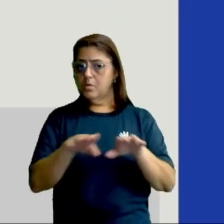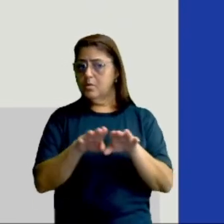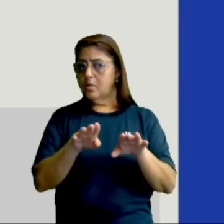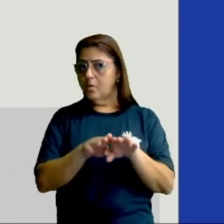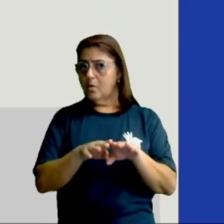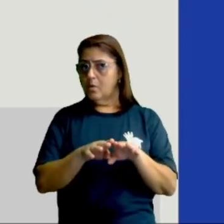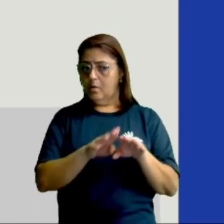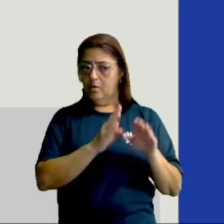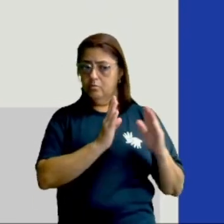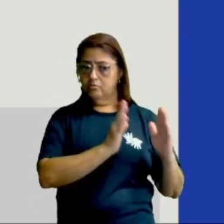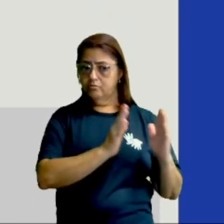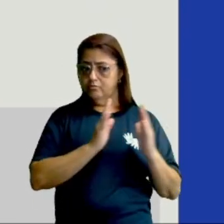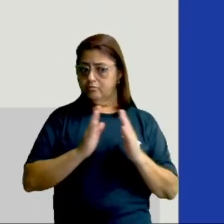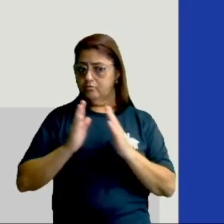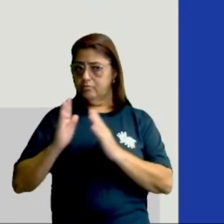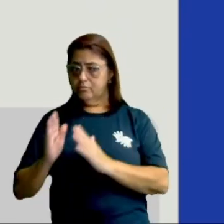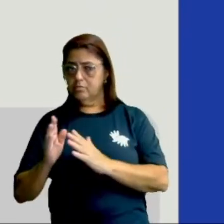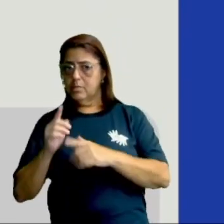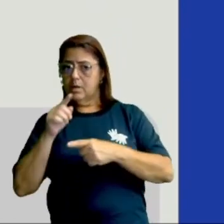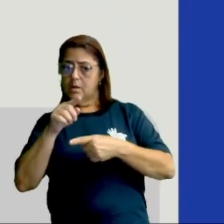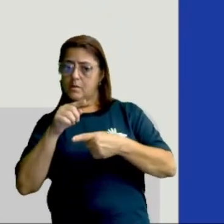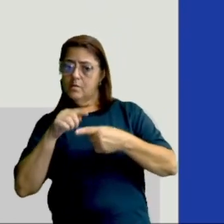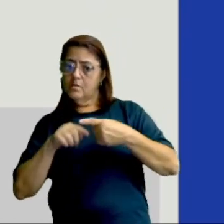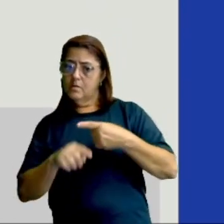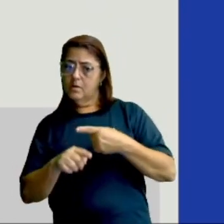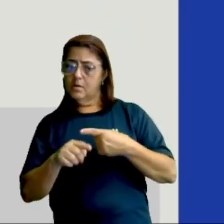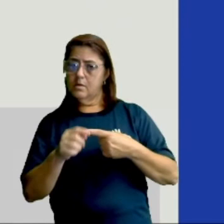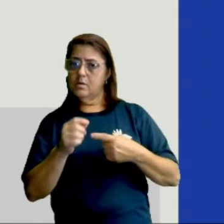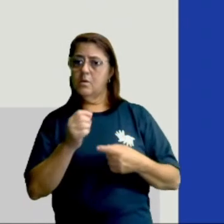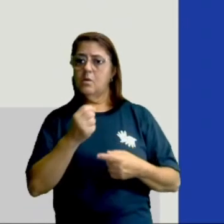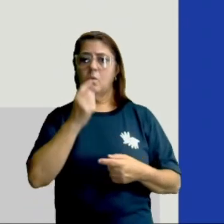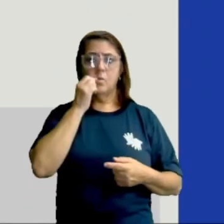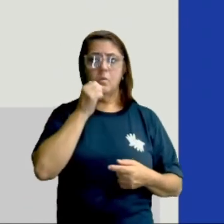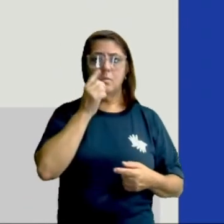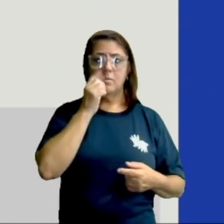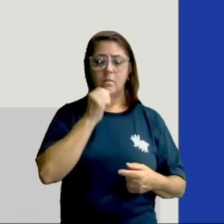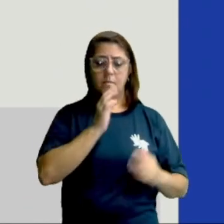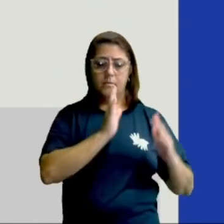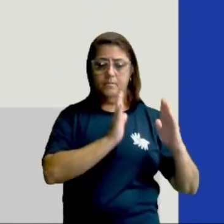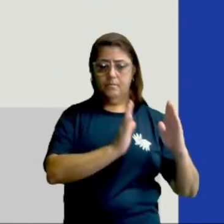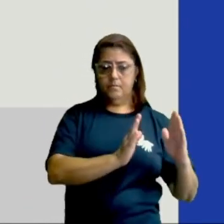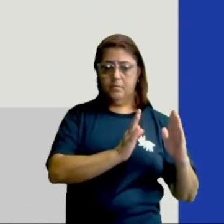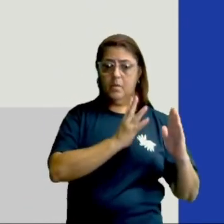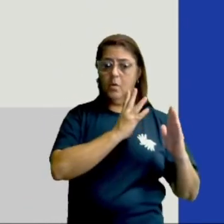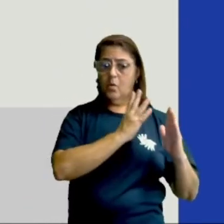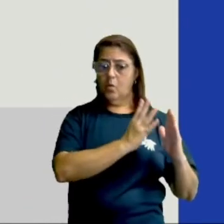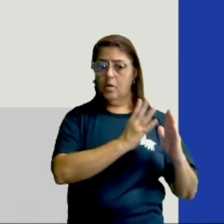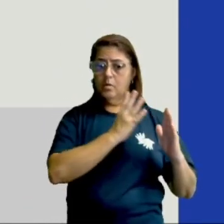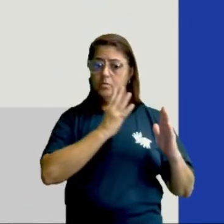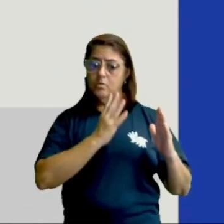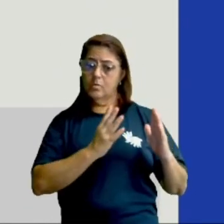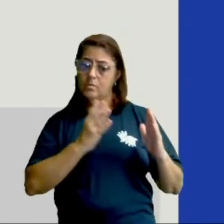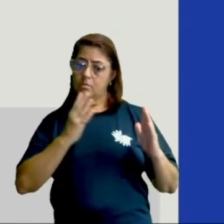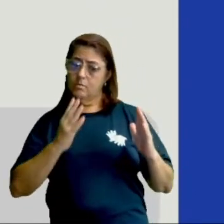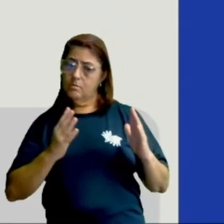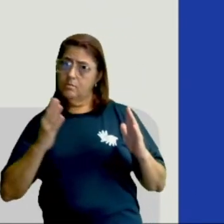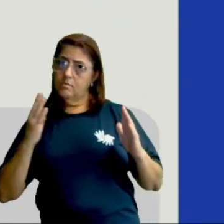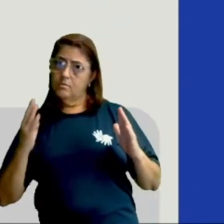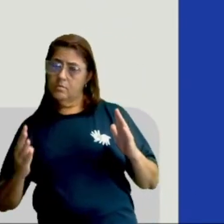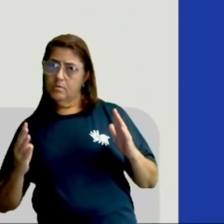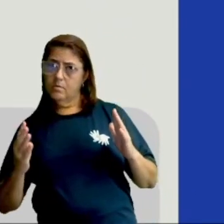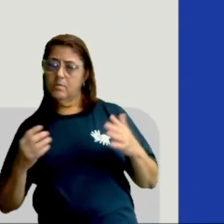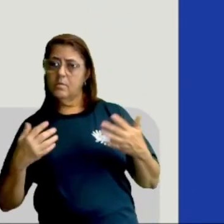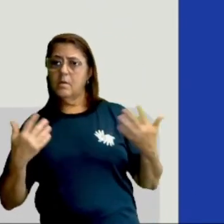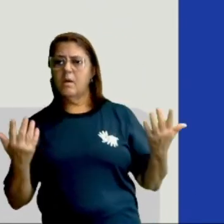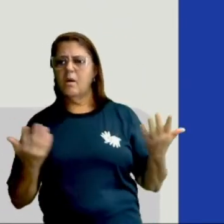as 5 caixas que ele queria dividir seus lápis e cada caixa ficaria com 4 lápis. Então,